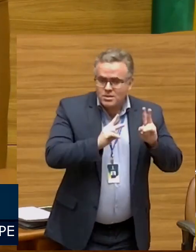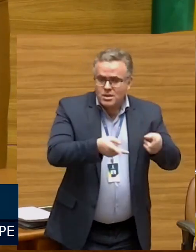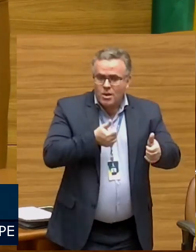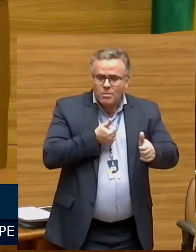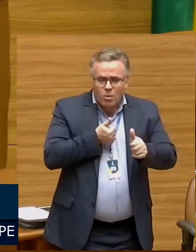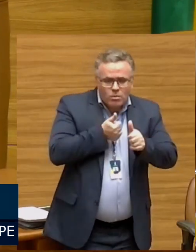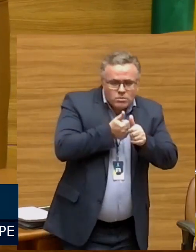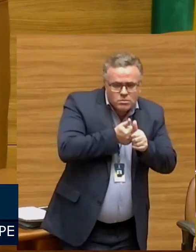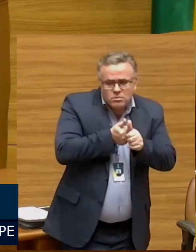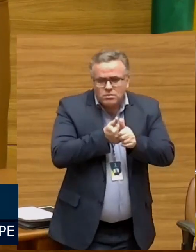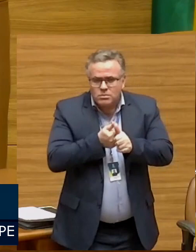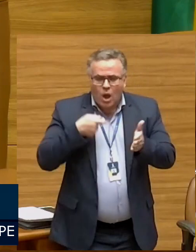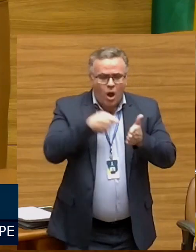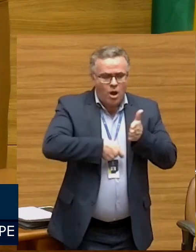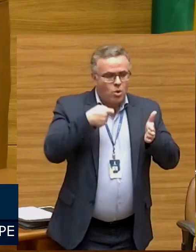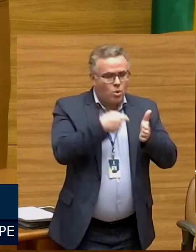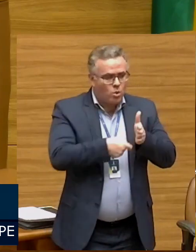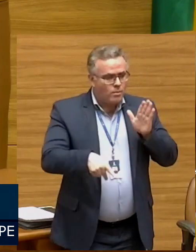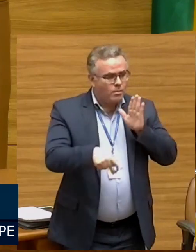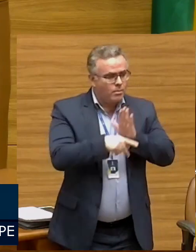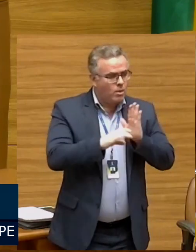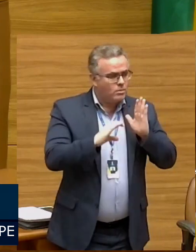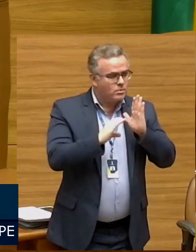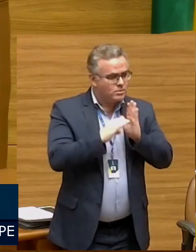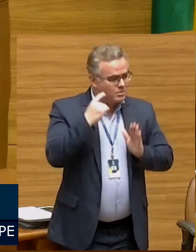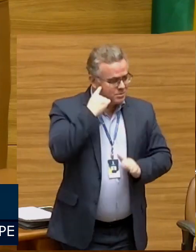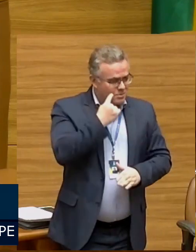comunidade surda aqui em Sergipe.